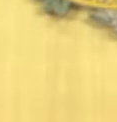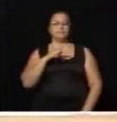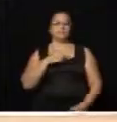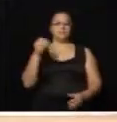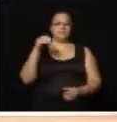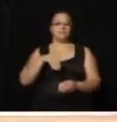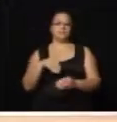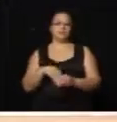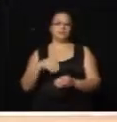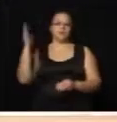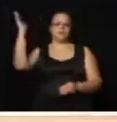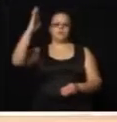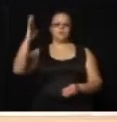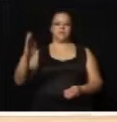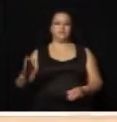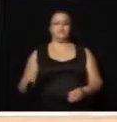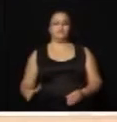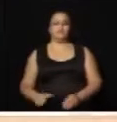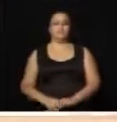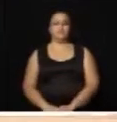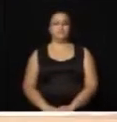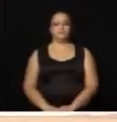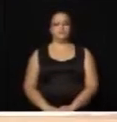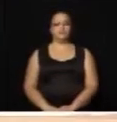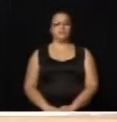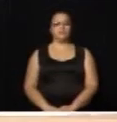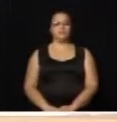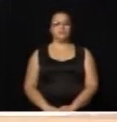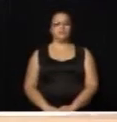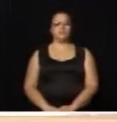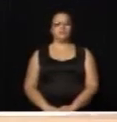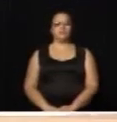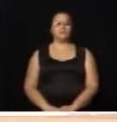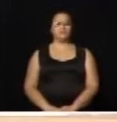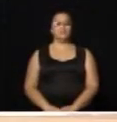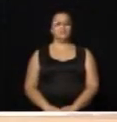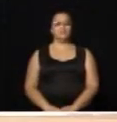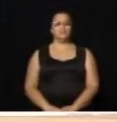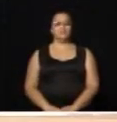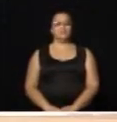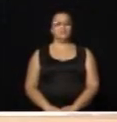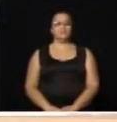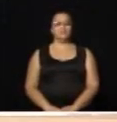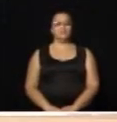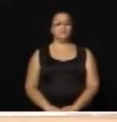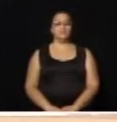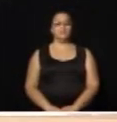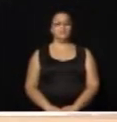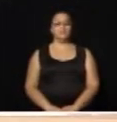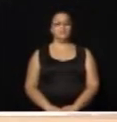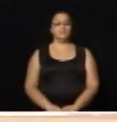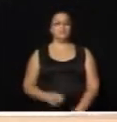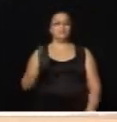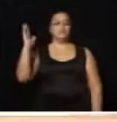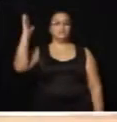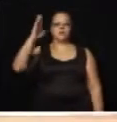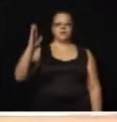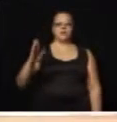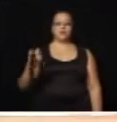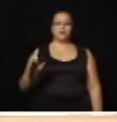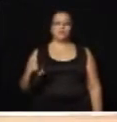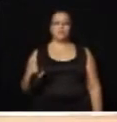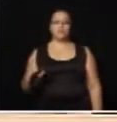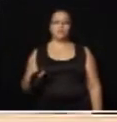outubro houve avanço sim no Brasil nos últimos governos mas ainda somos um país injusto basta